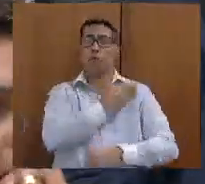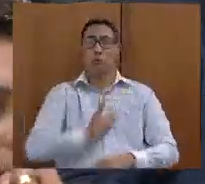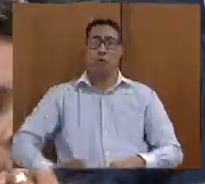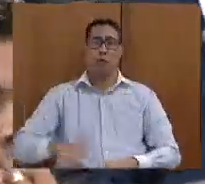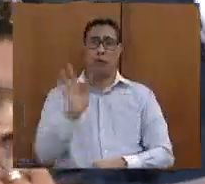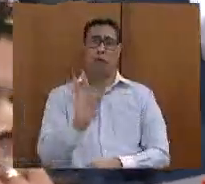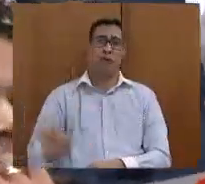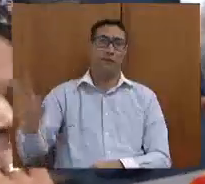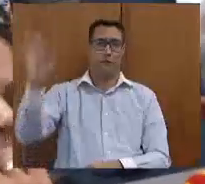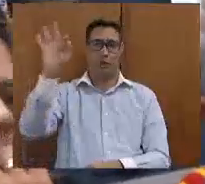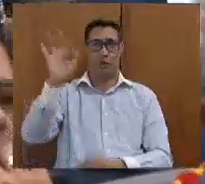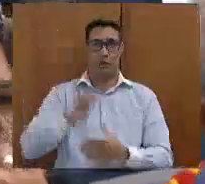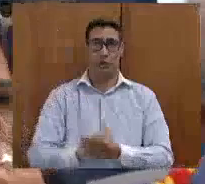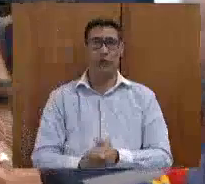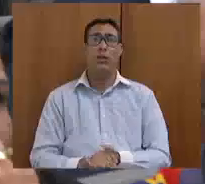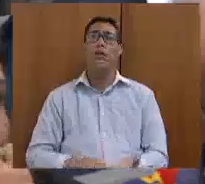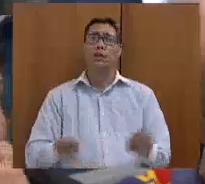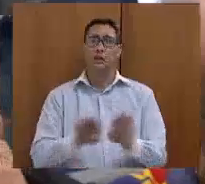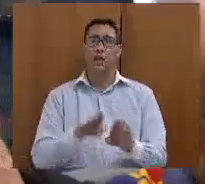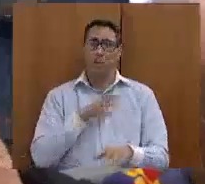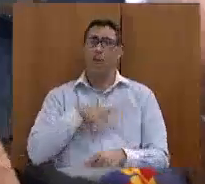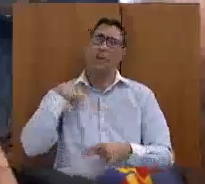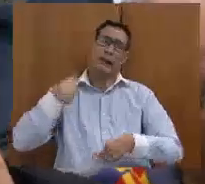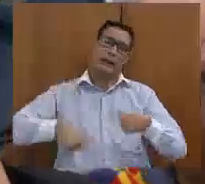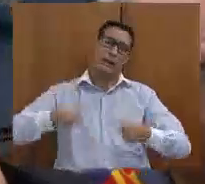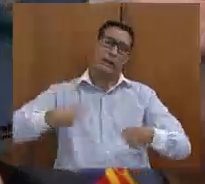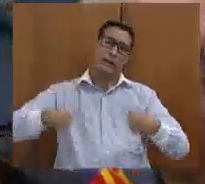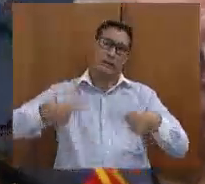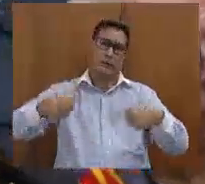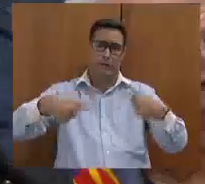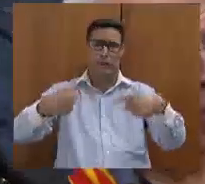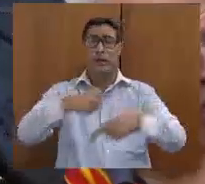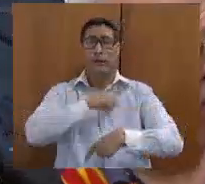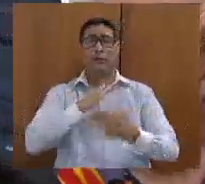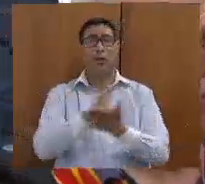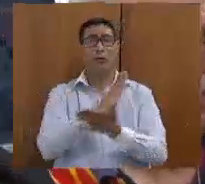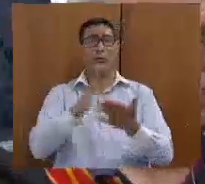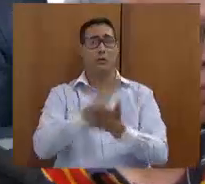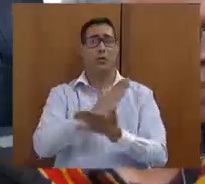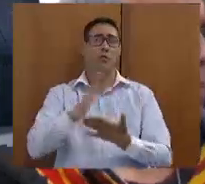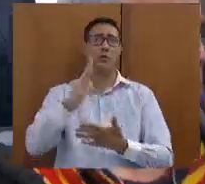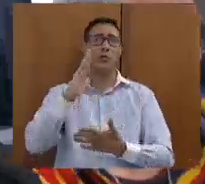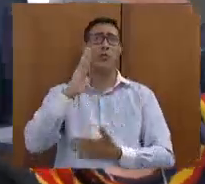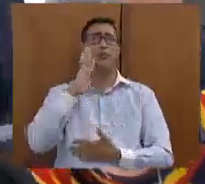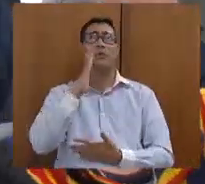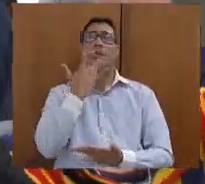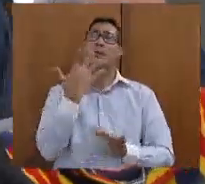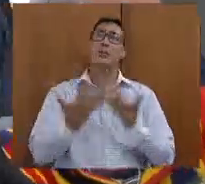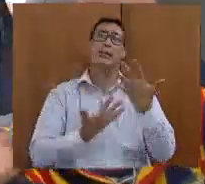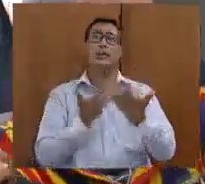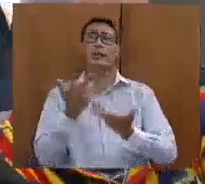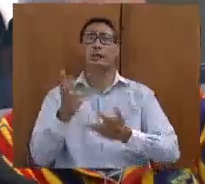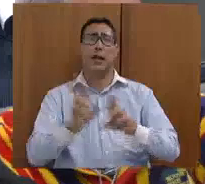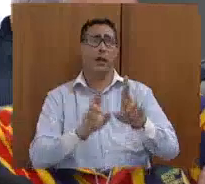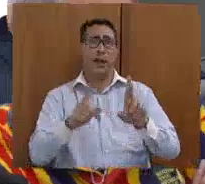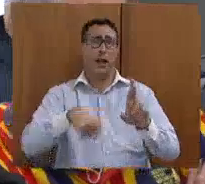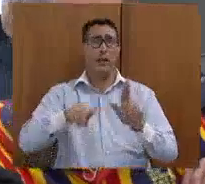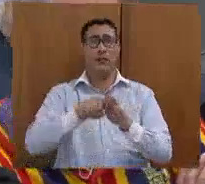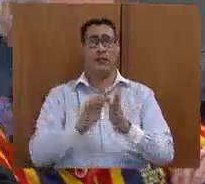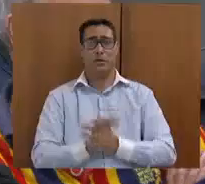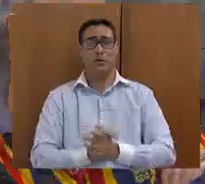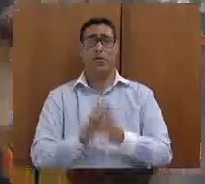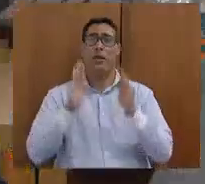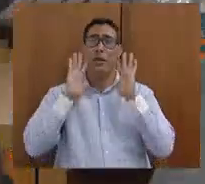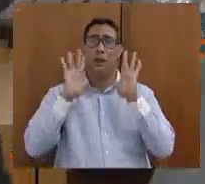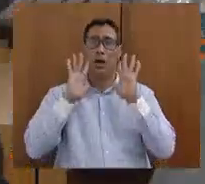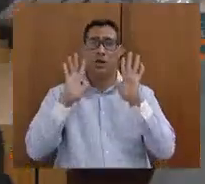ressaltar uma questão que nem a gente tem debatido muito e às vezes as pessoas não pensam essa correlação imagina se